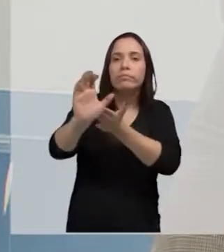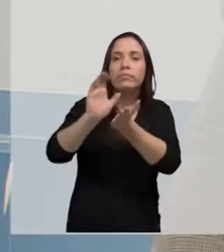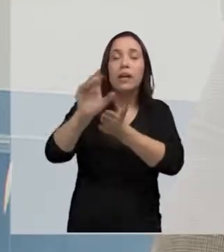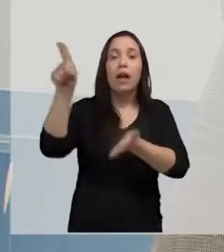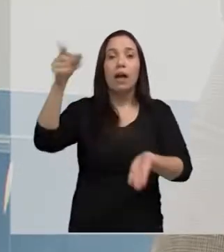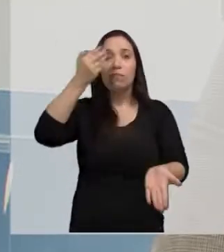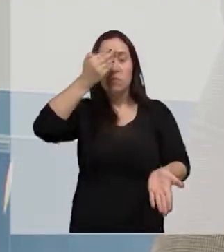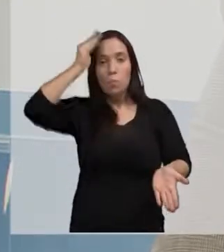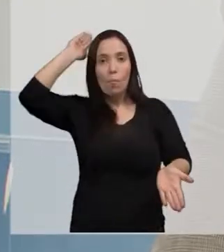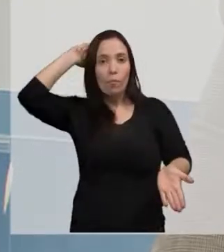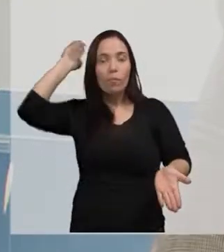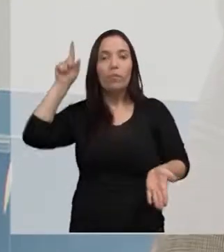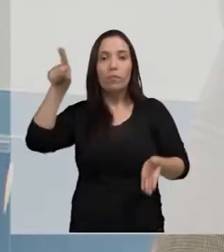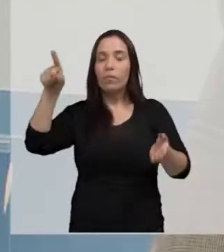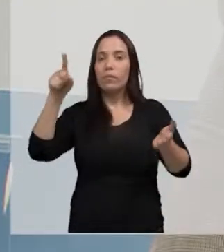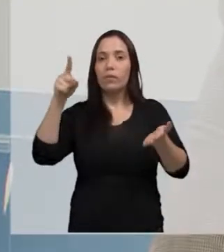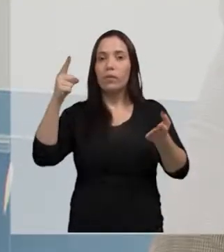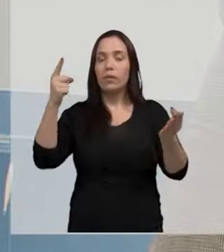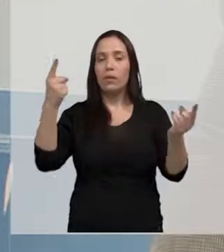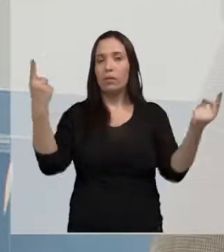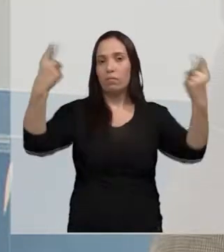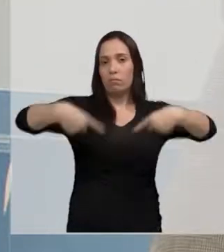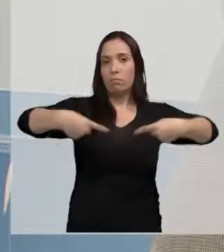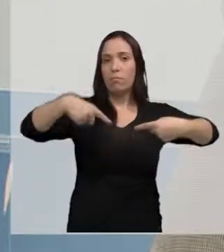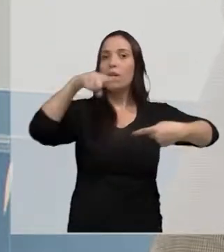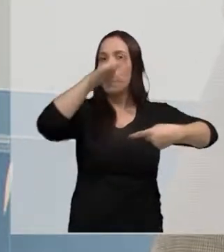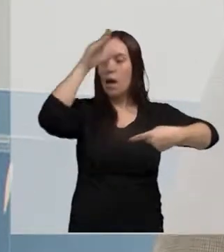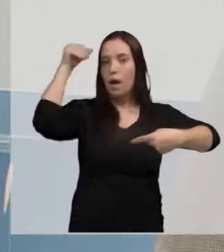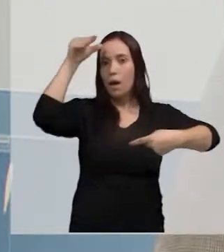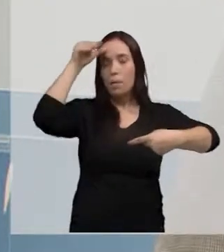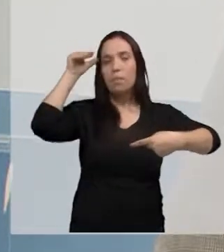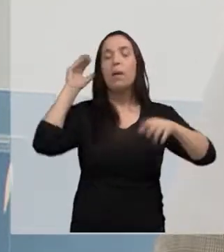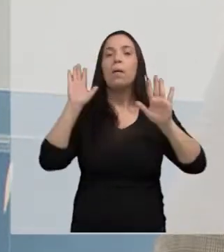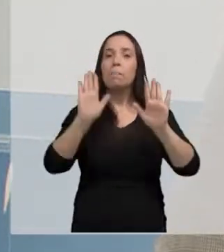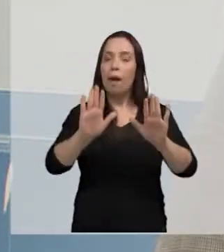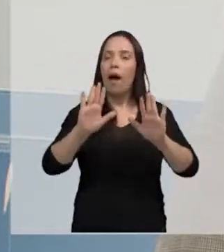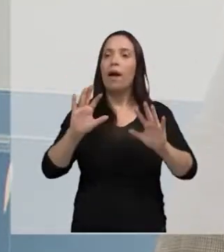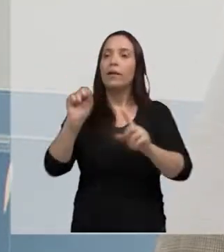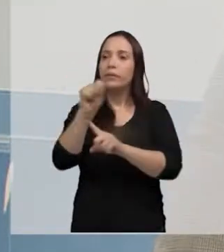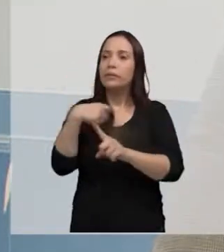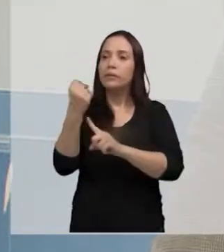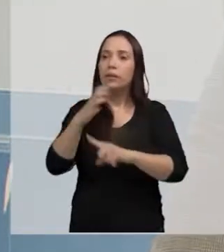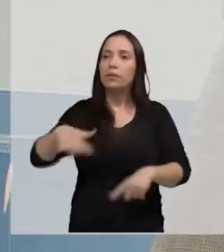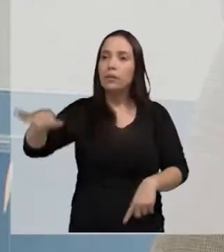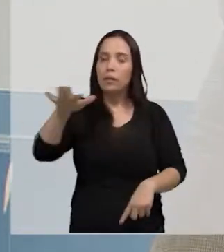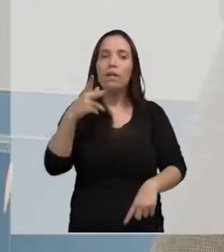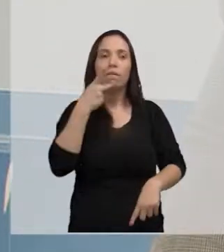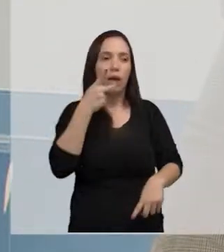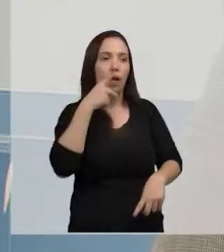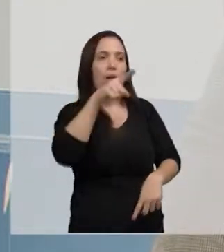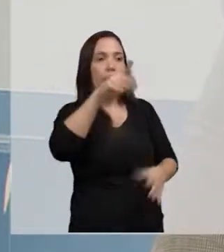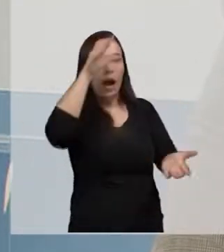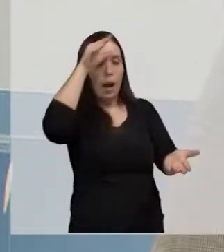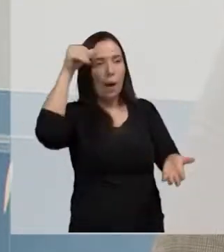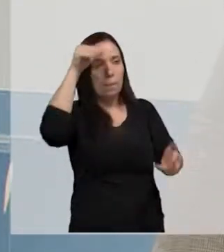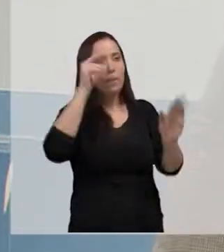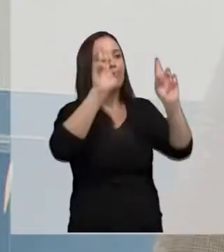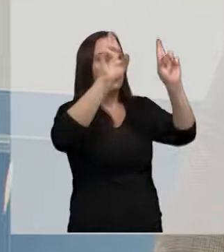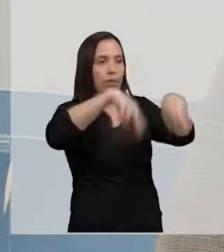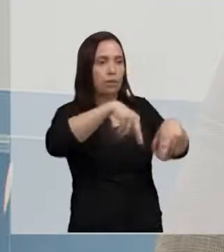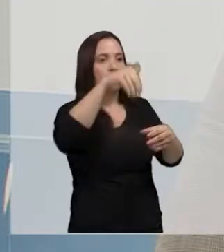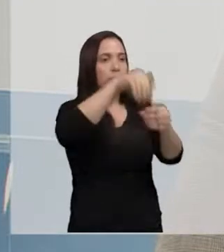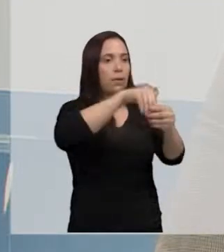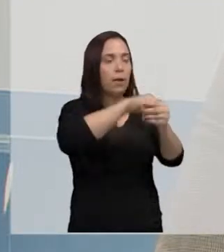com o Temer, porque o Temer é adversário do Camilo. Só que aí o eleitor disse, não, governador, o senhor está certo, agora